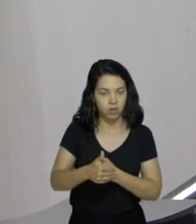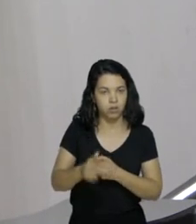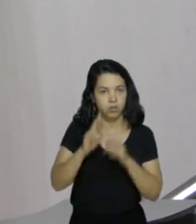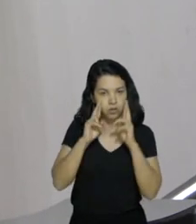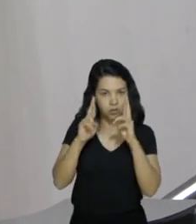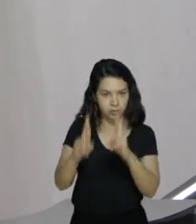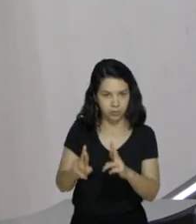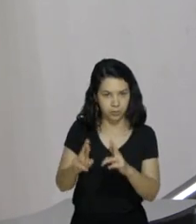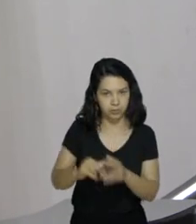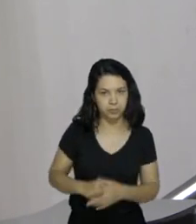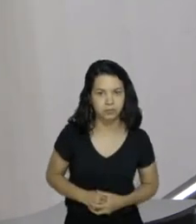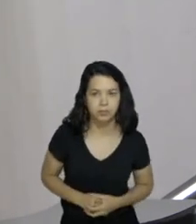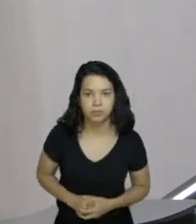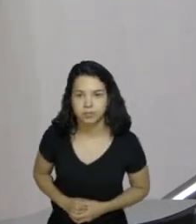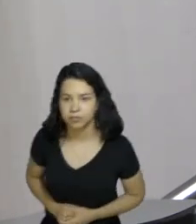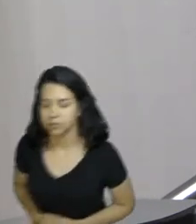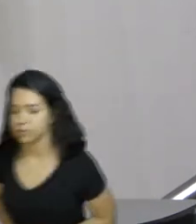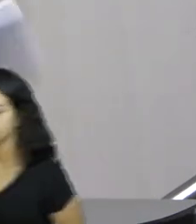respeito.